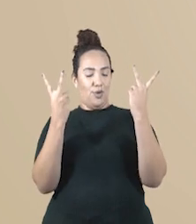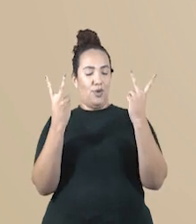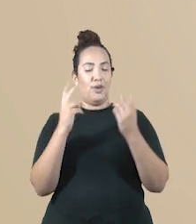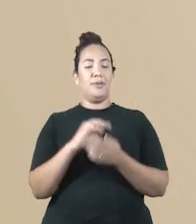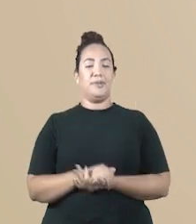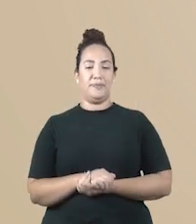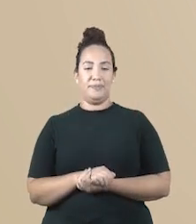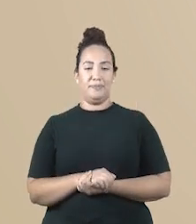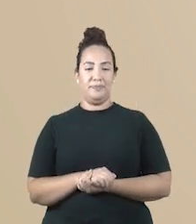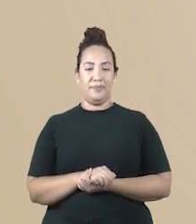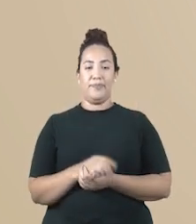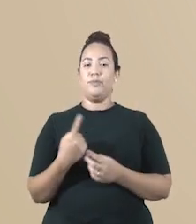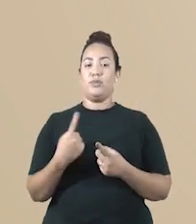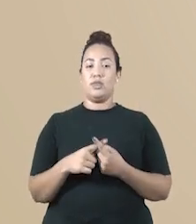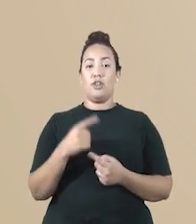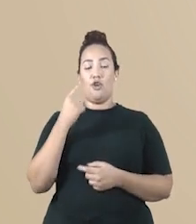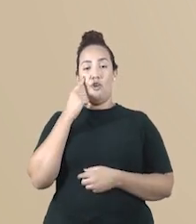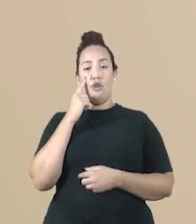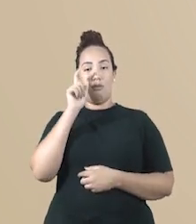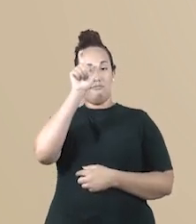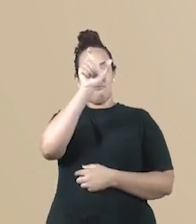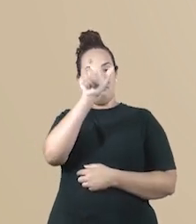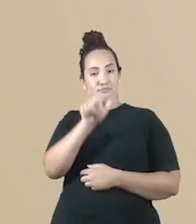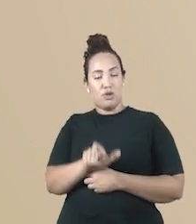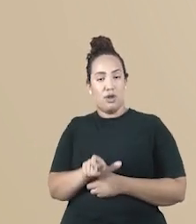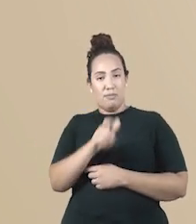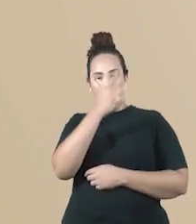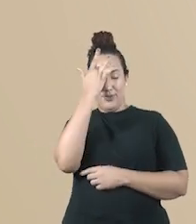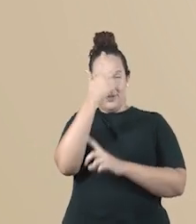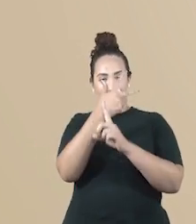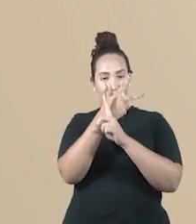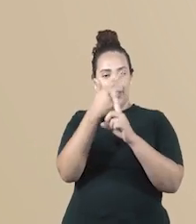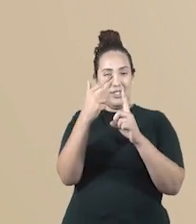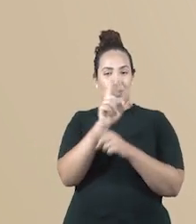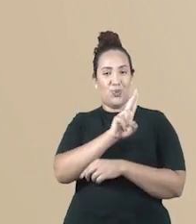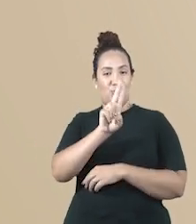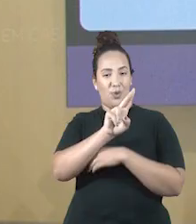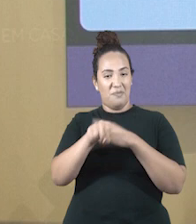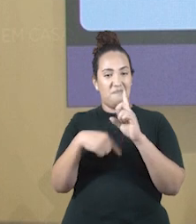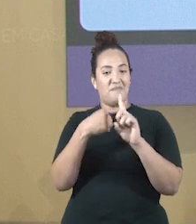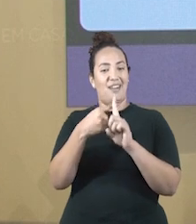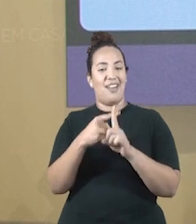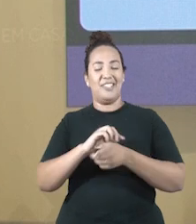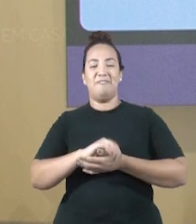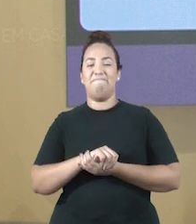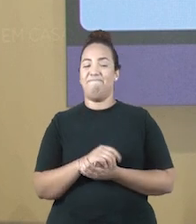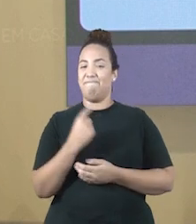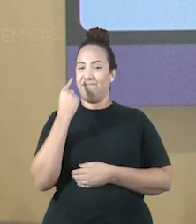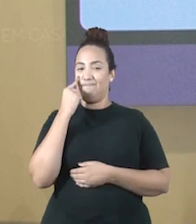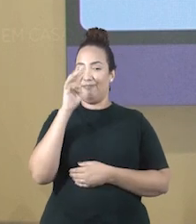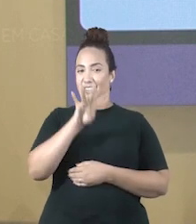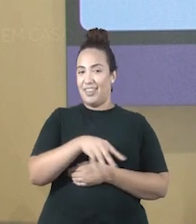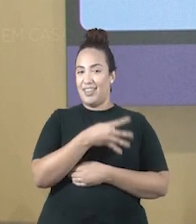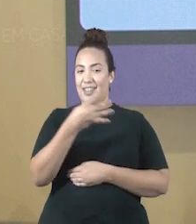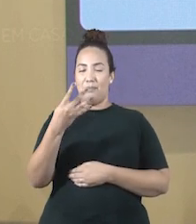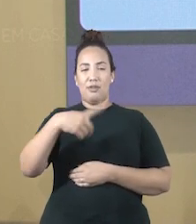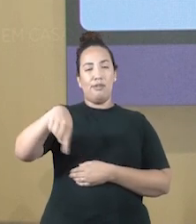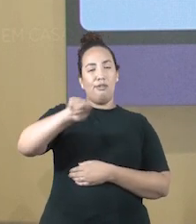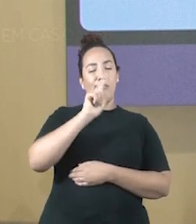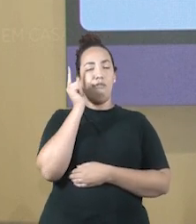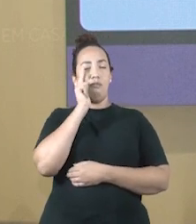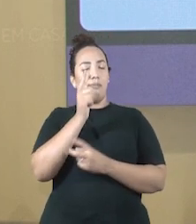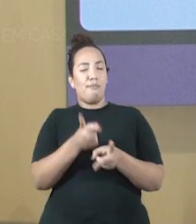para as meninas, porque é o nome que mais aparece na coluna dos campeões. Viu que com a tabela